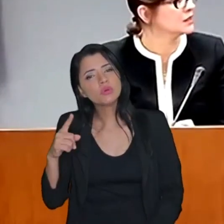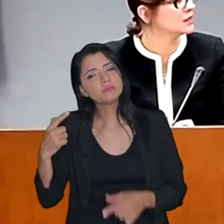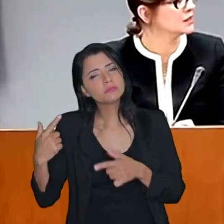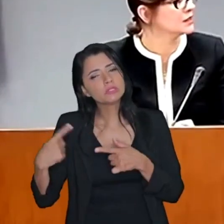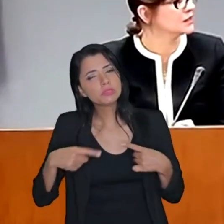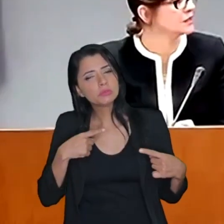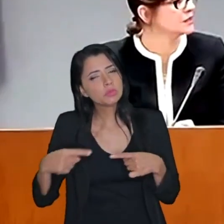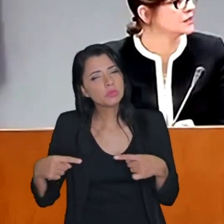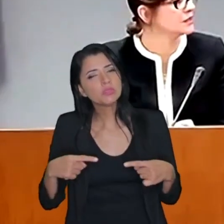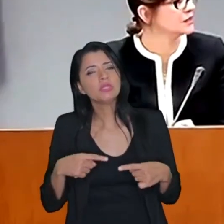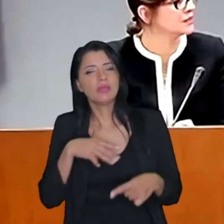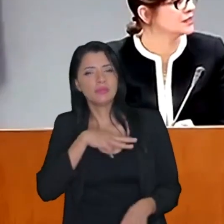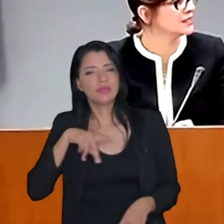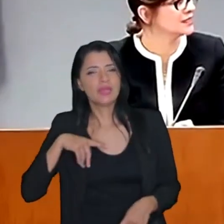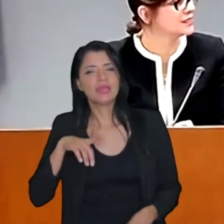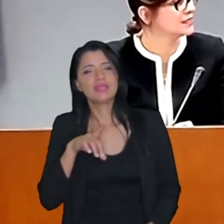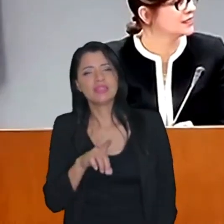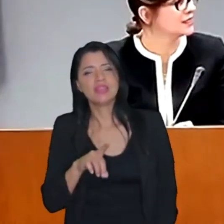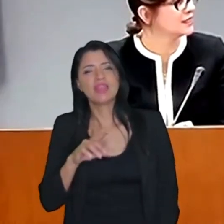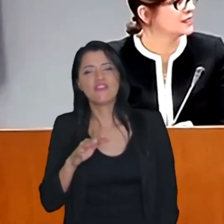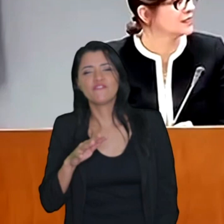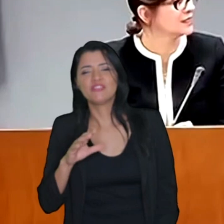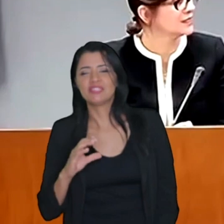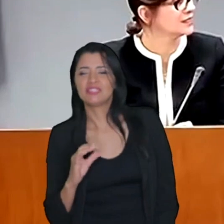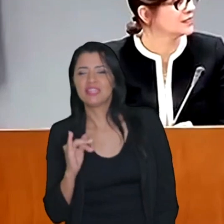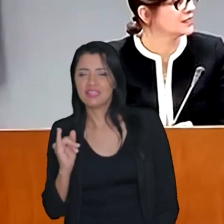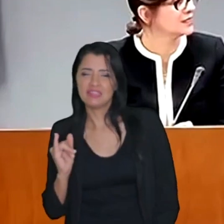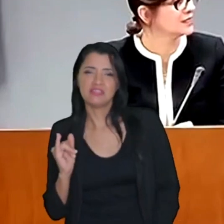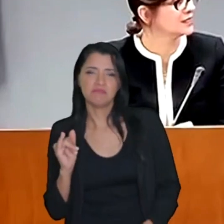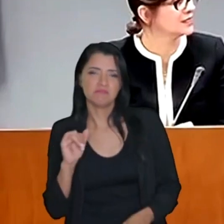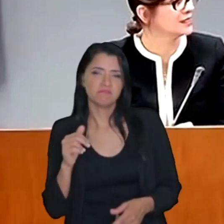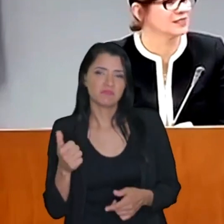disputa entre o Ministério Público e o DRCI com relação à